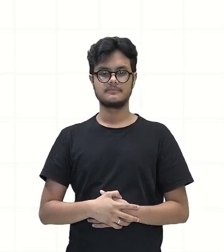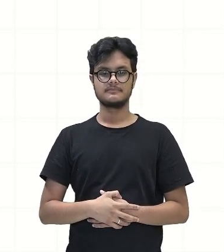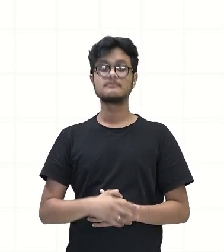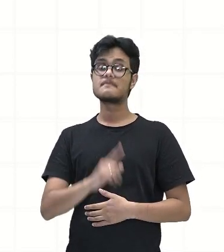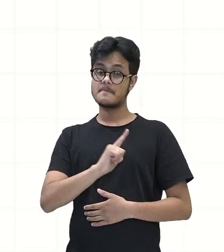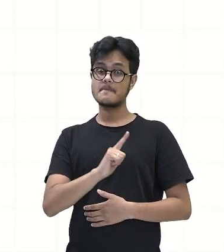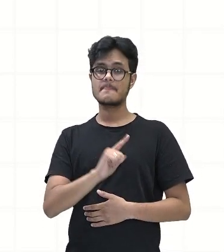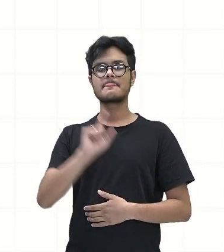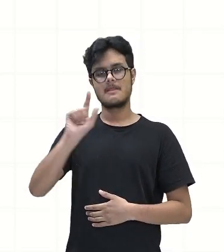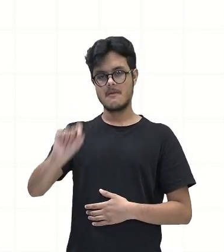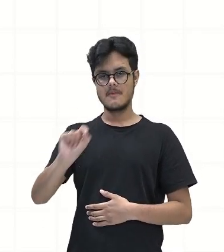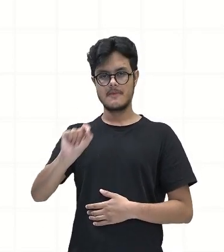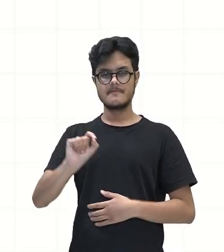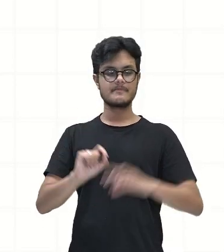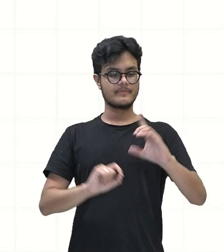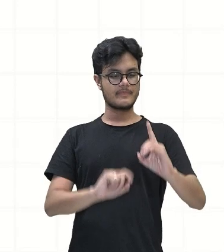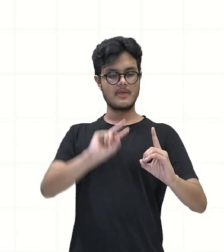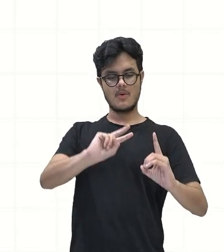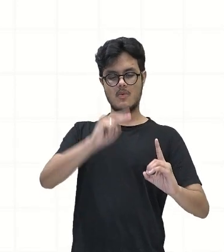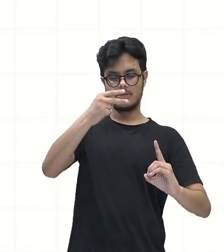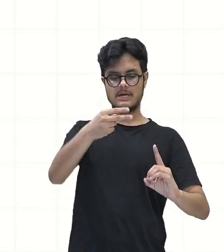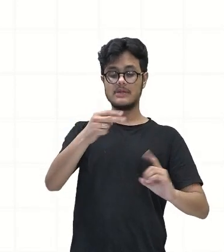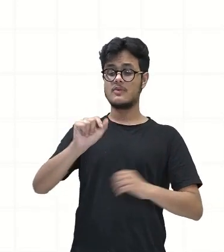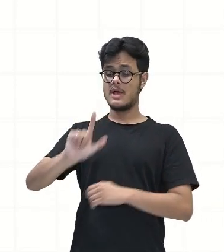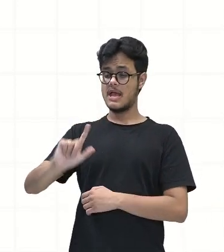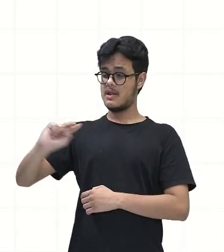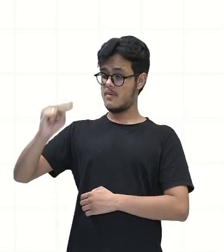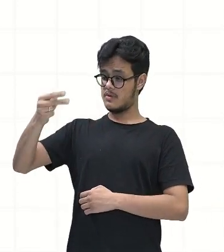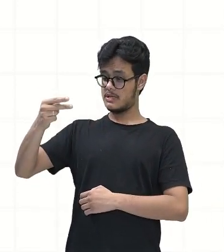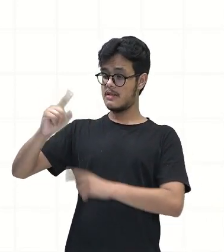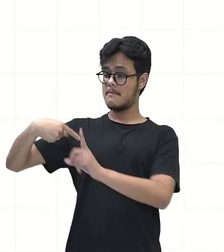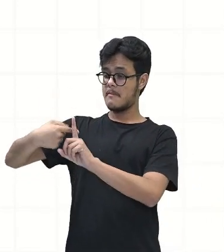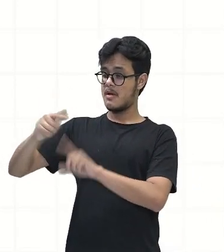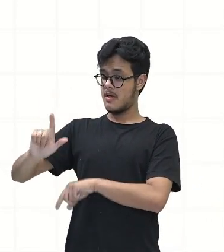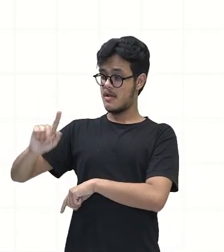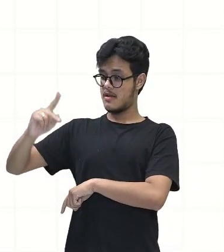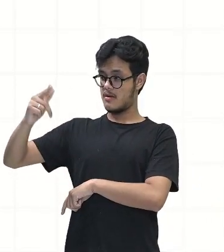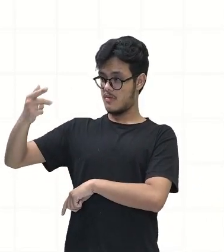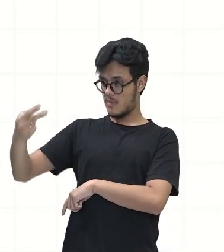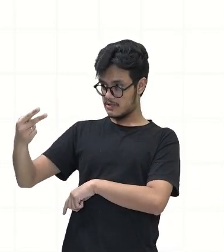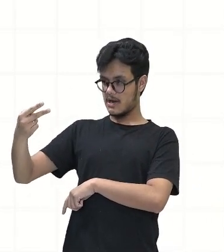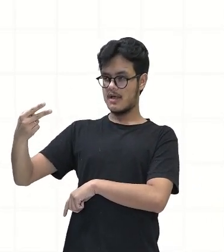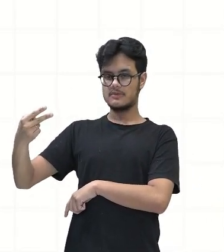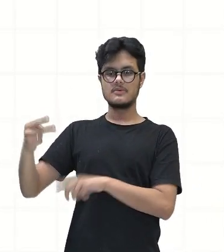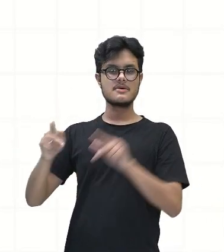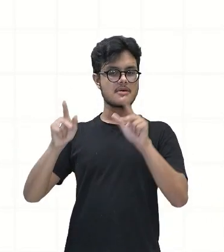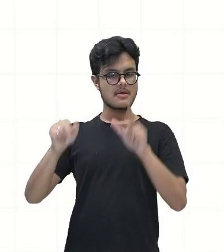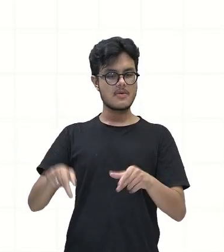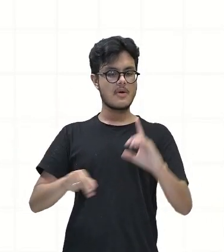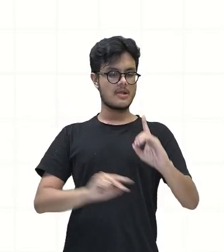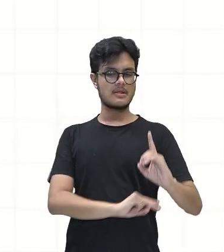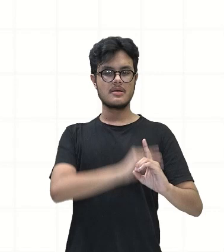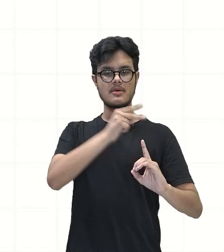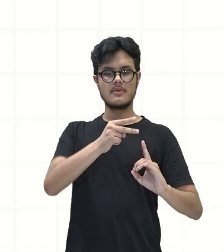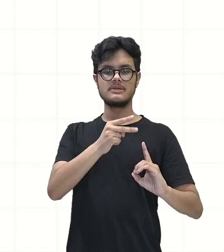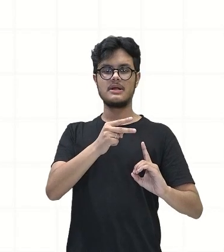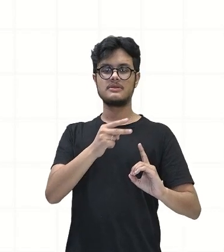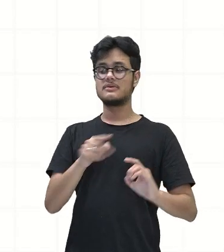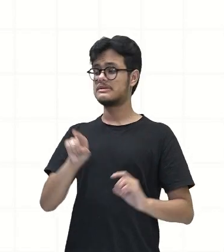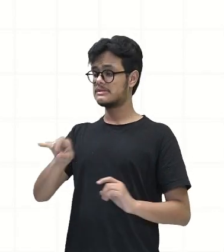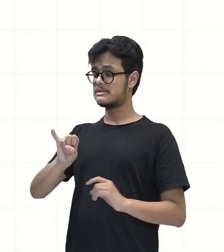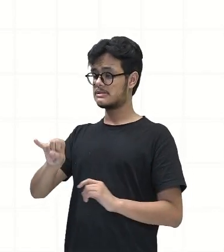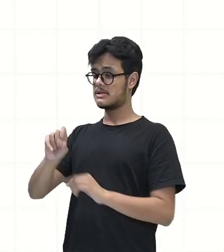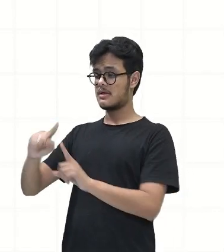lá, ó, lado ao quadrado mais lado ao quadrado é igual a diagonal ao quadrado. Ou seja, eu somando aqui